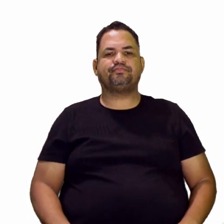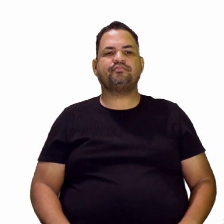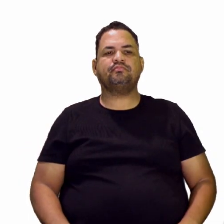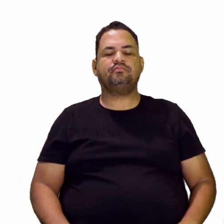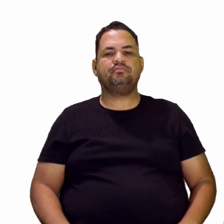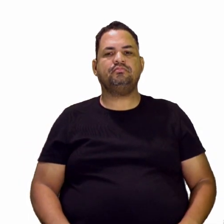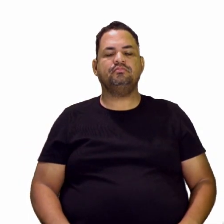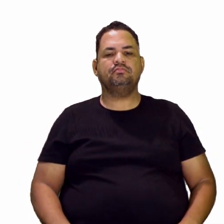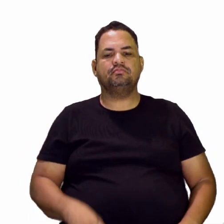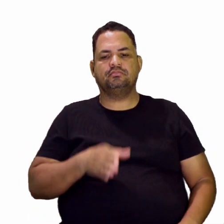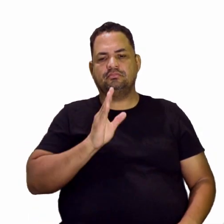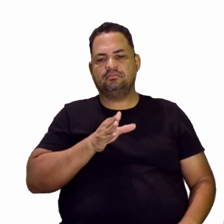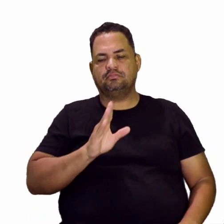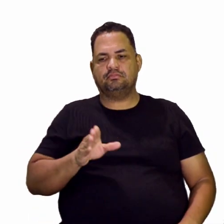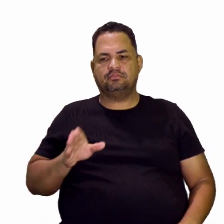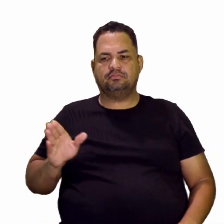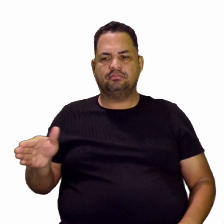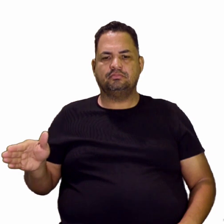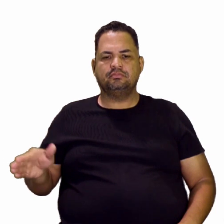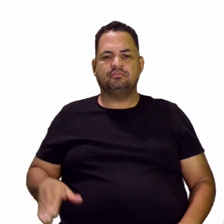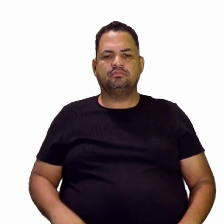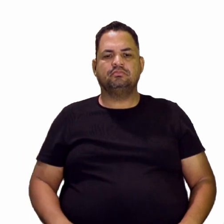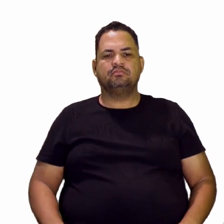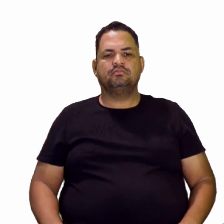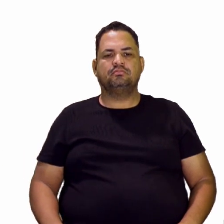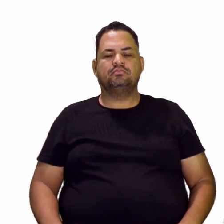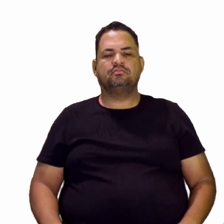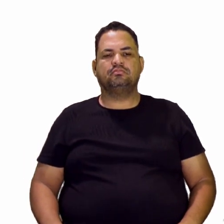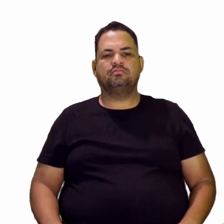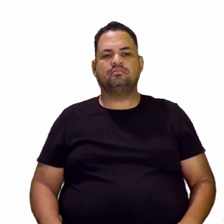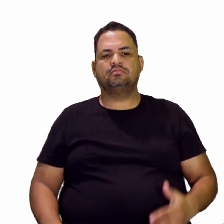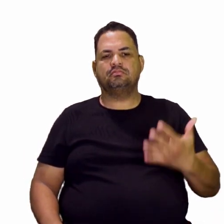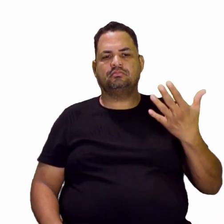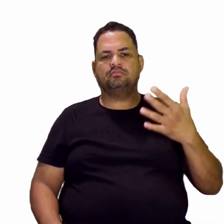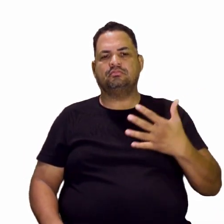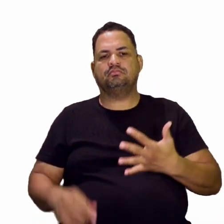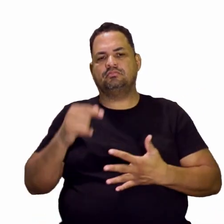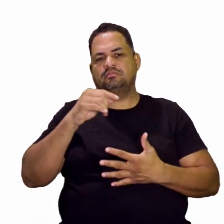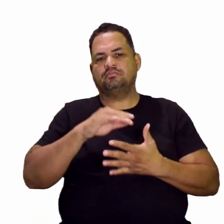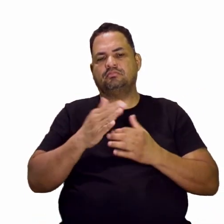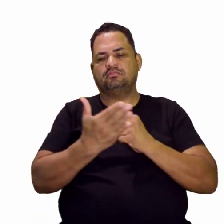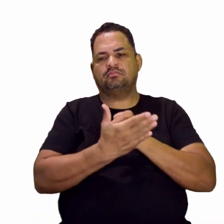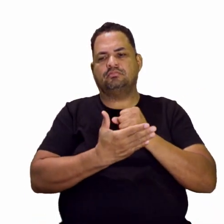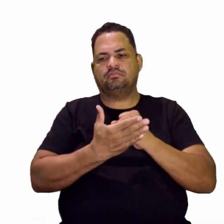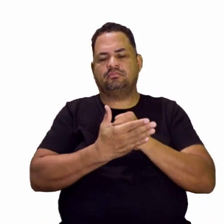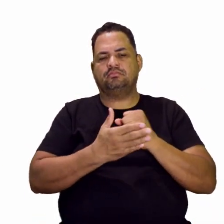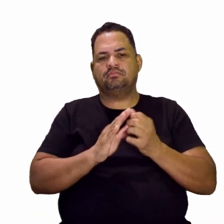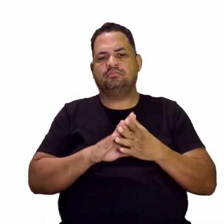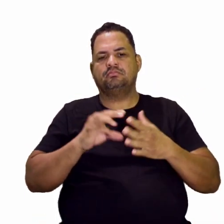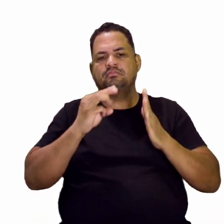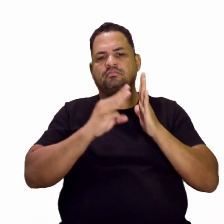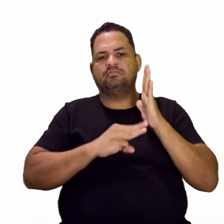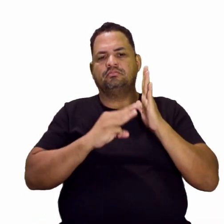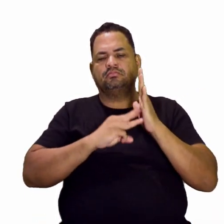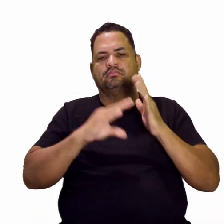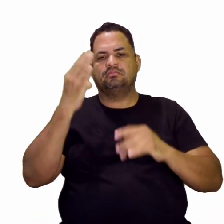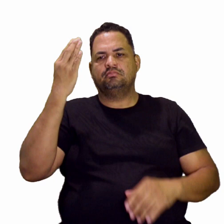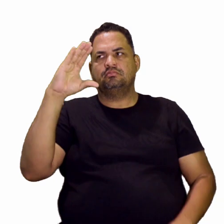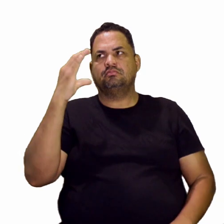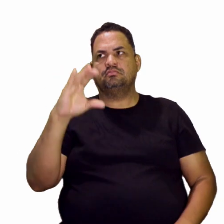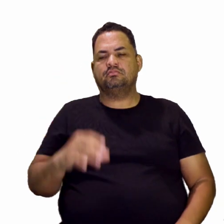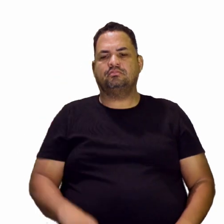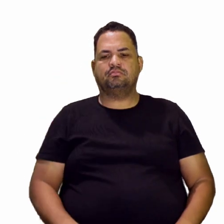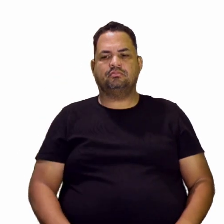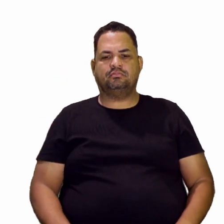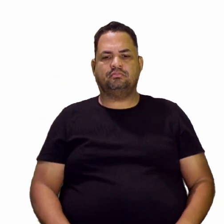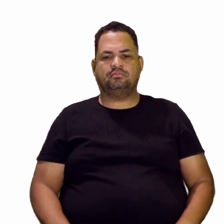essas etapas são as etapas básicas do método científico, tá